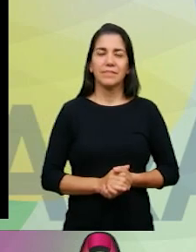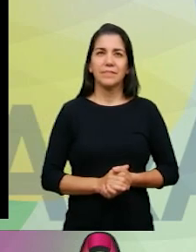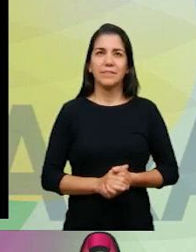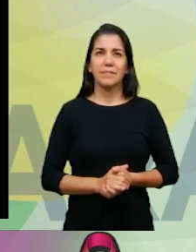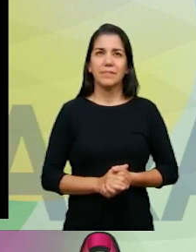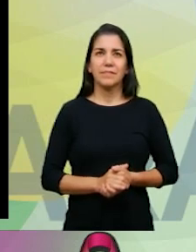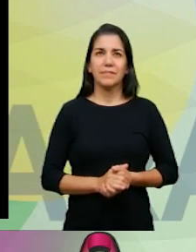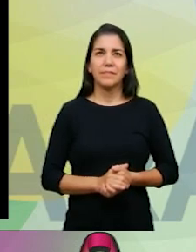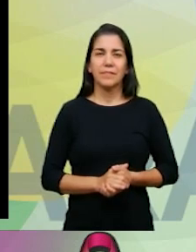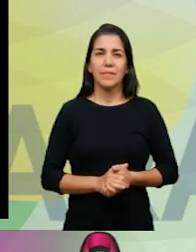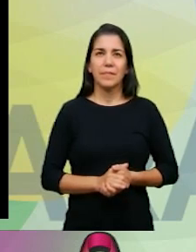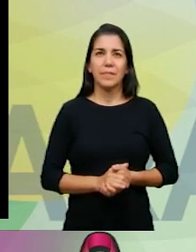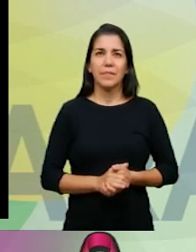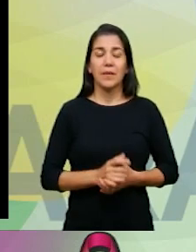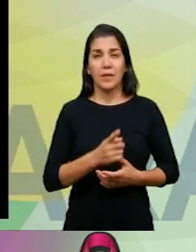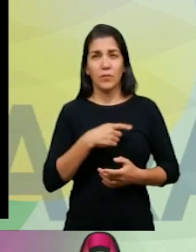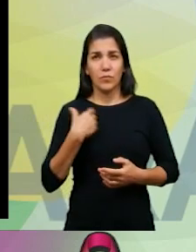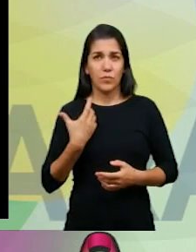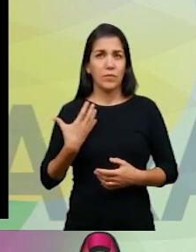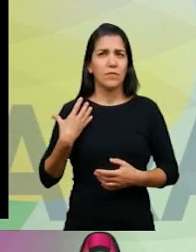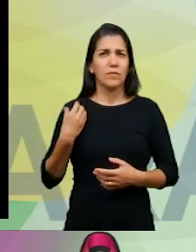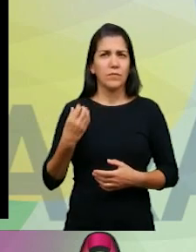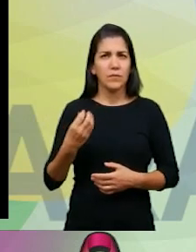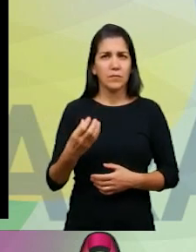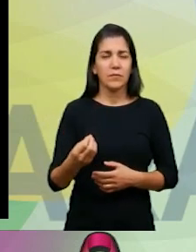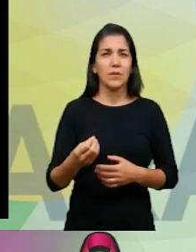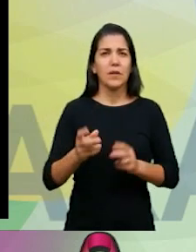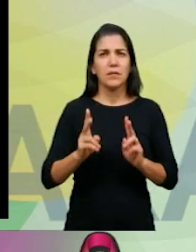viagens nunca são em vão, né?